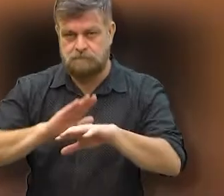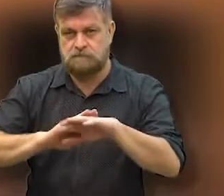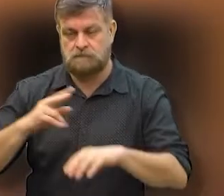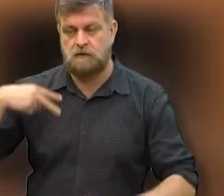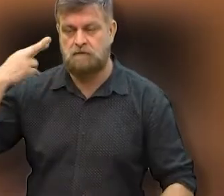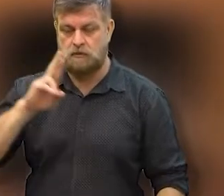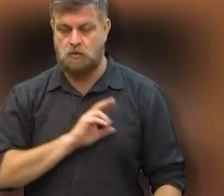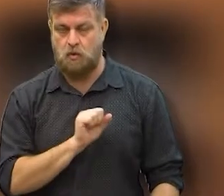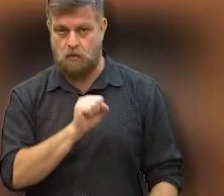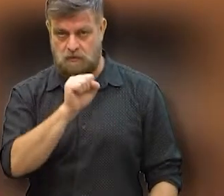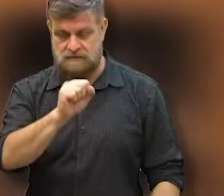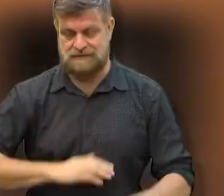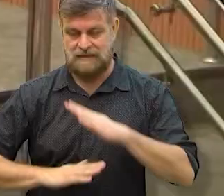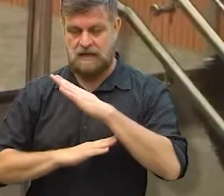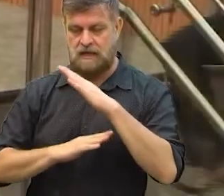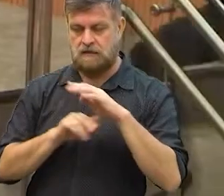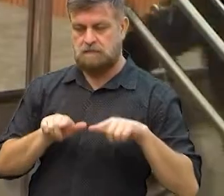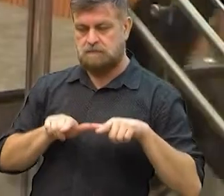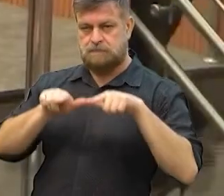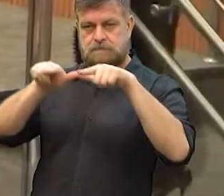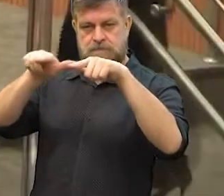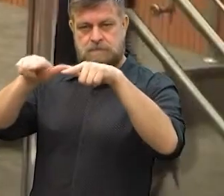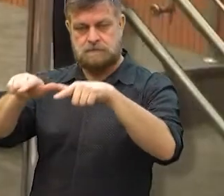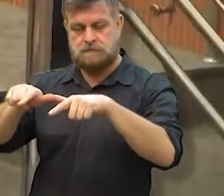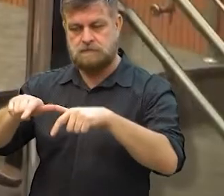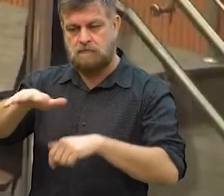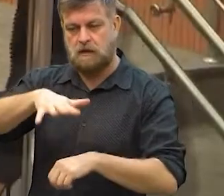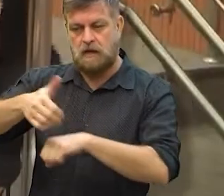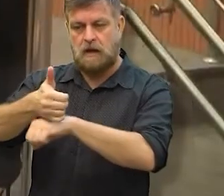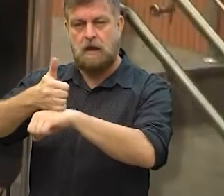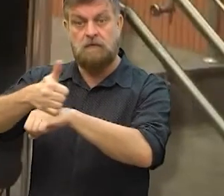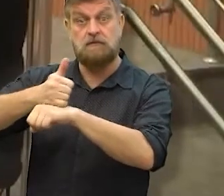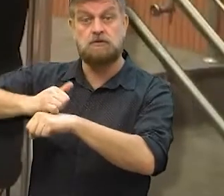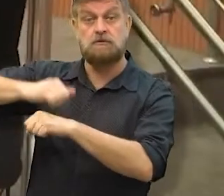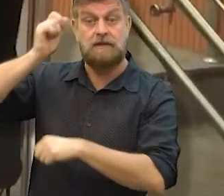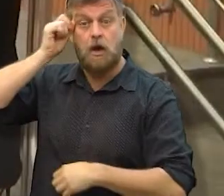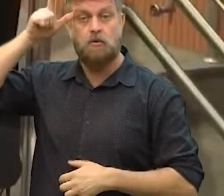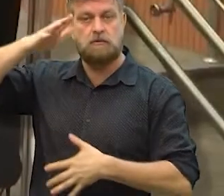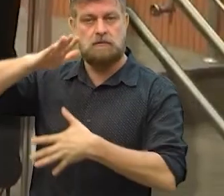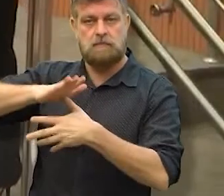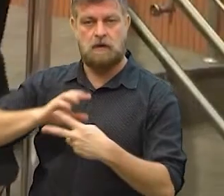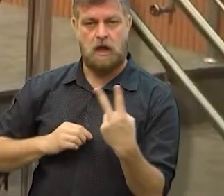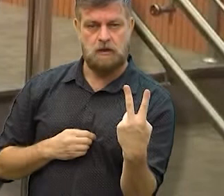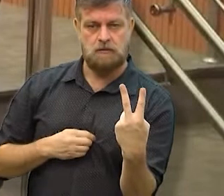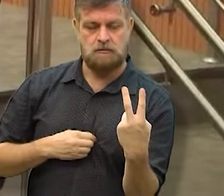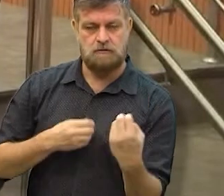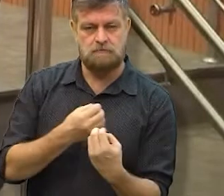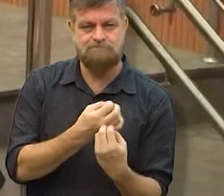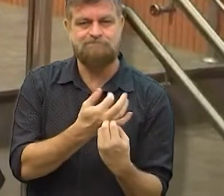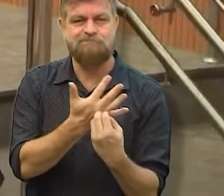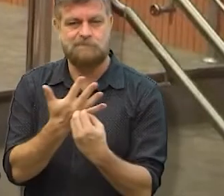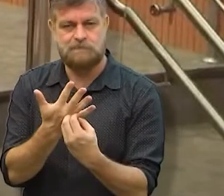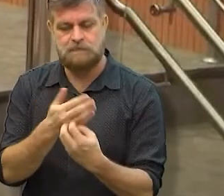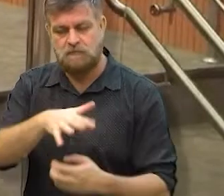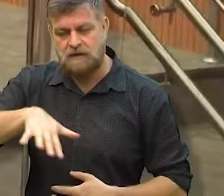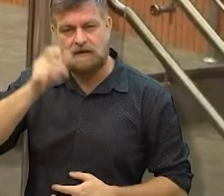De autoria do vereador Luiz Rossini, a Câmara entregou o diploma Mérito Cultural Guilherme de Almeida a 2 artistas por